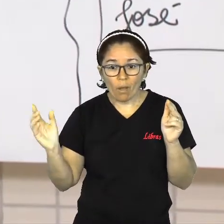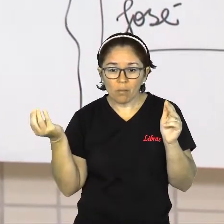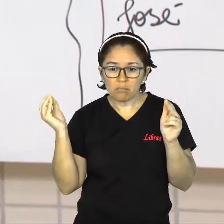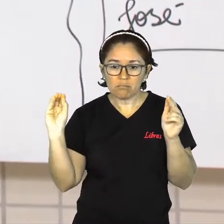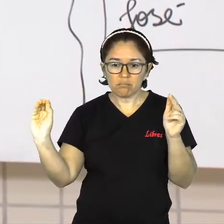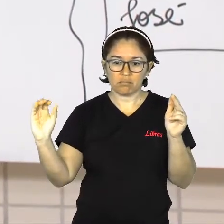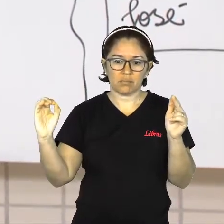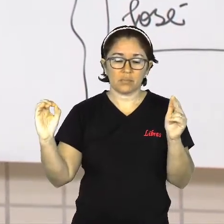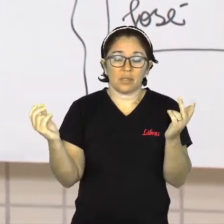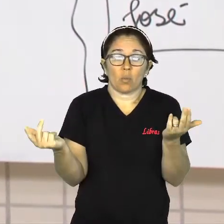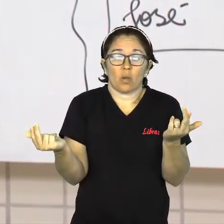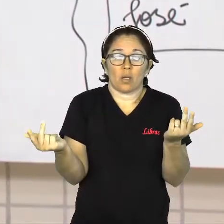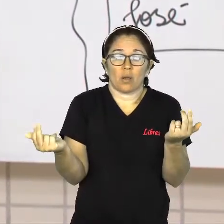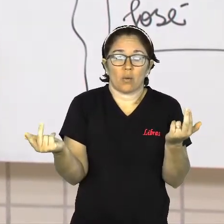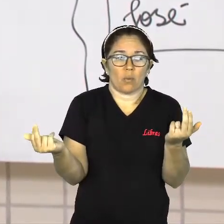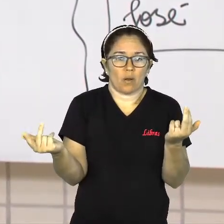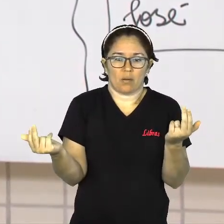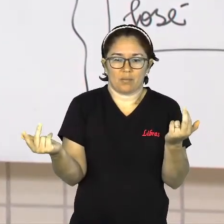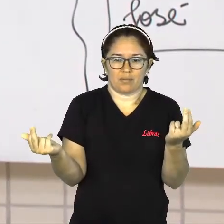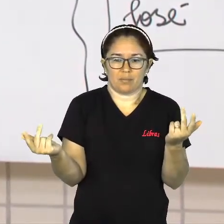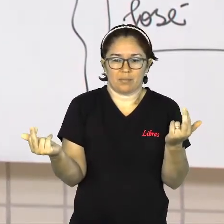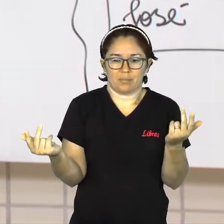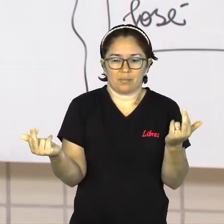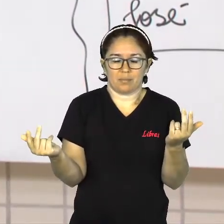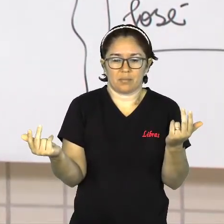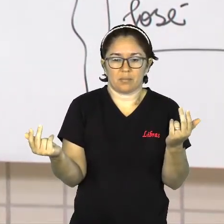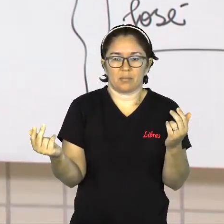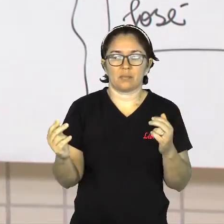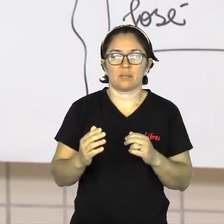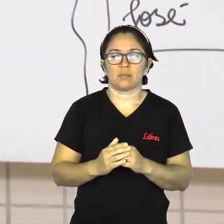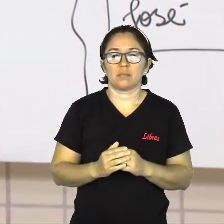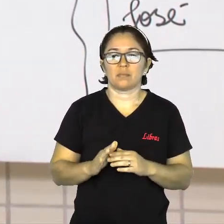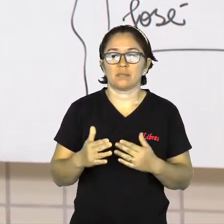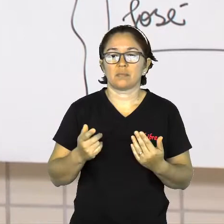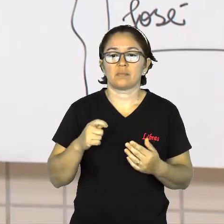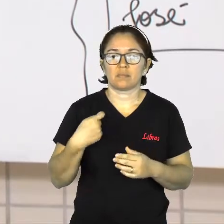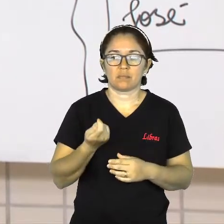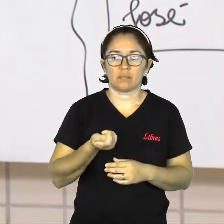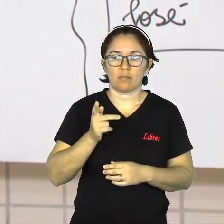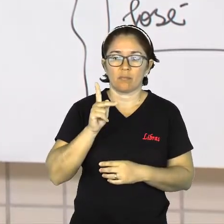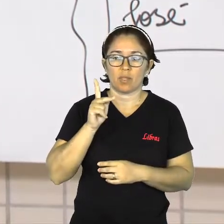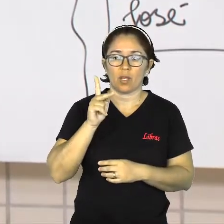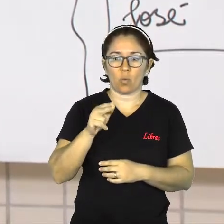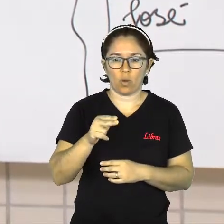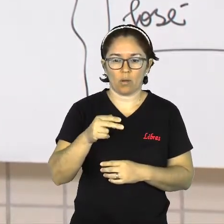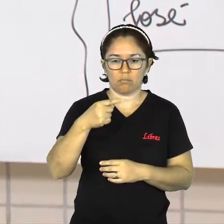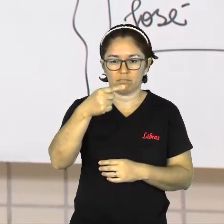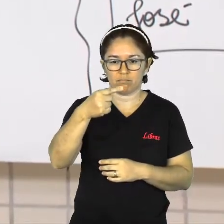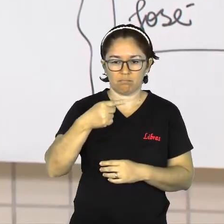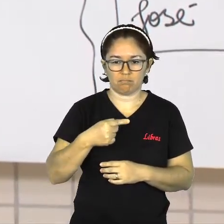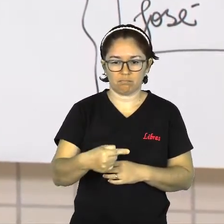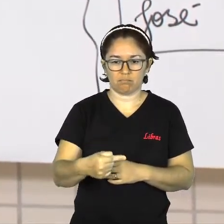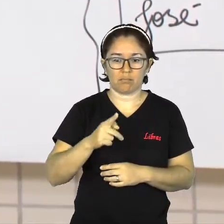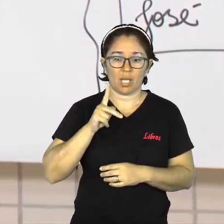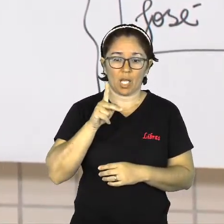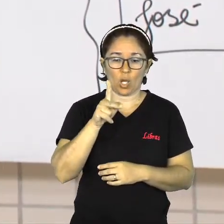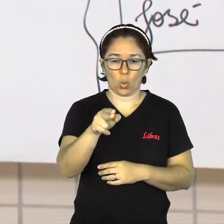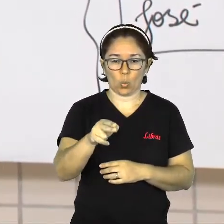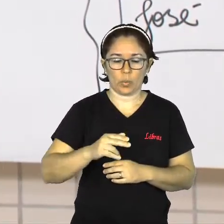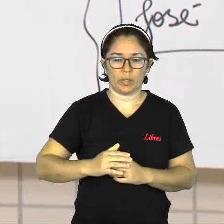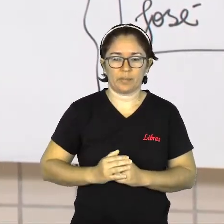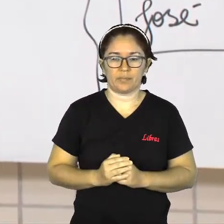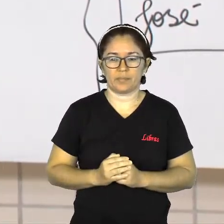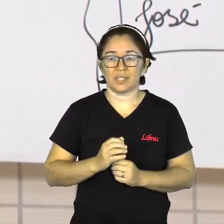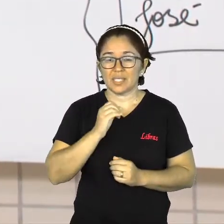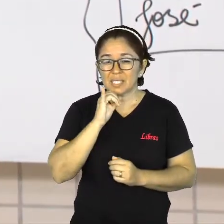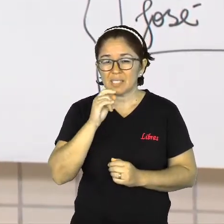coisa, ó, esse é igual a esse. Então, aqui eu chamo de igual, turminha. Acrescenta 0